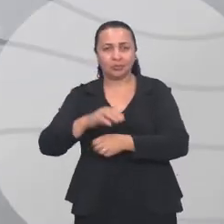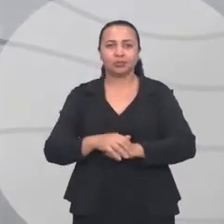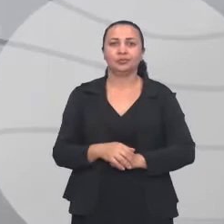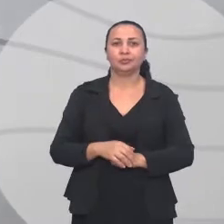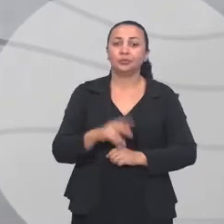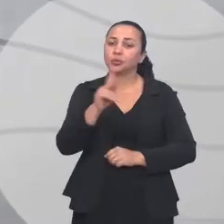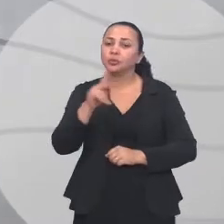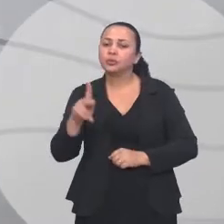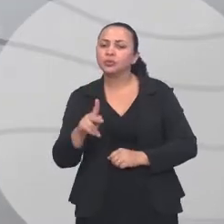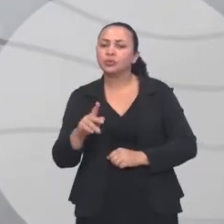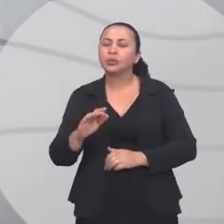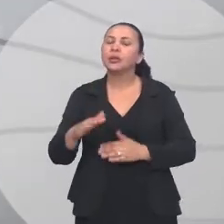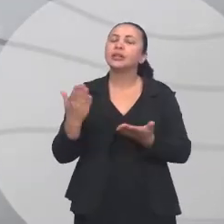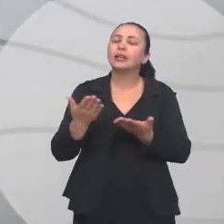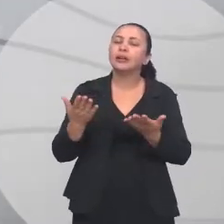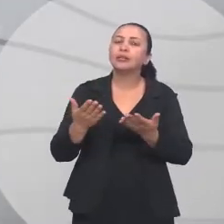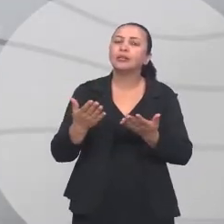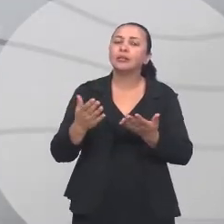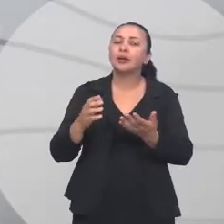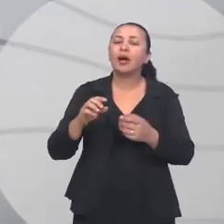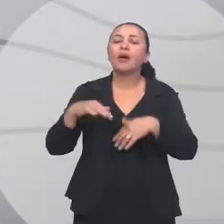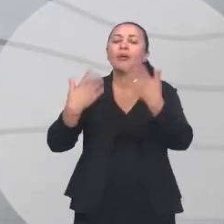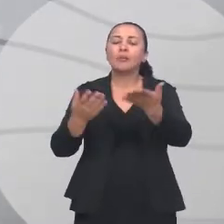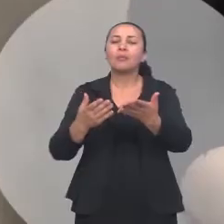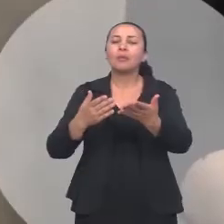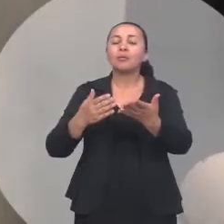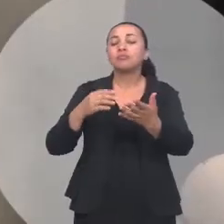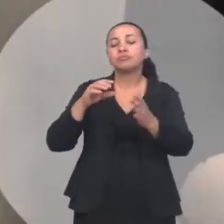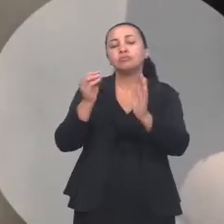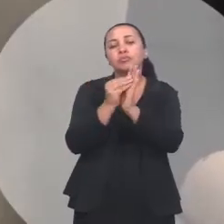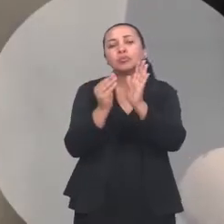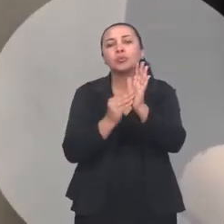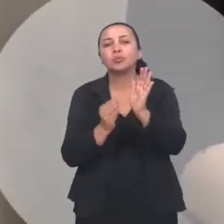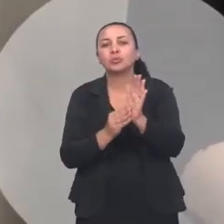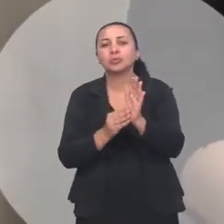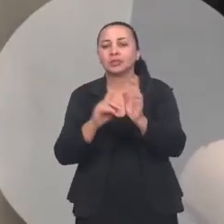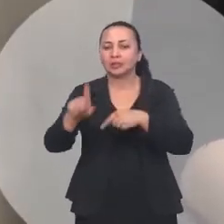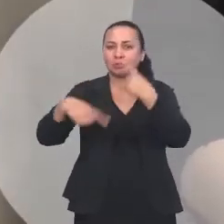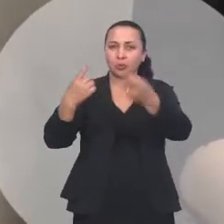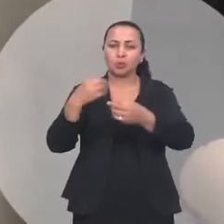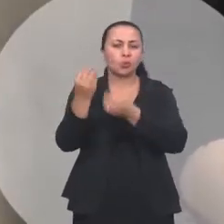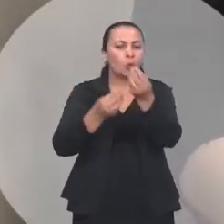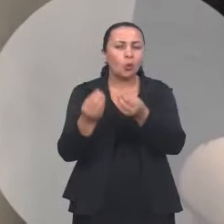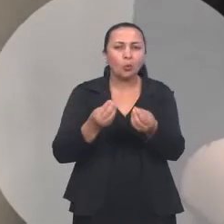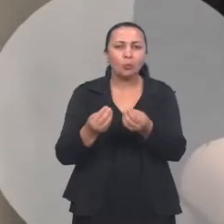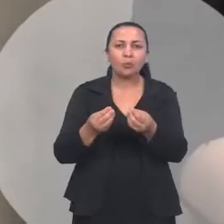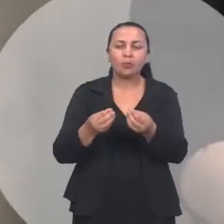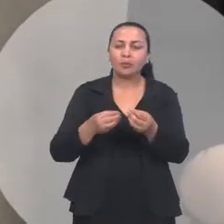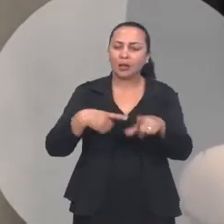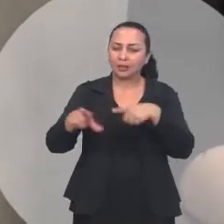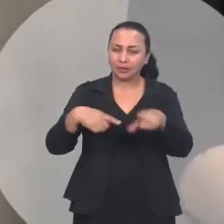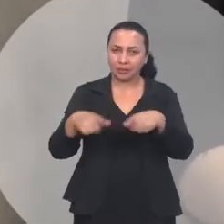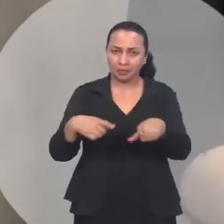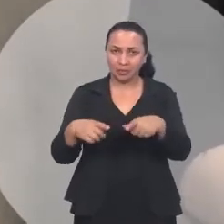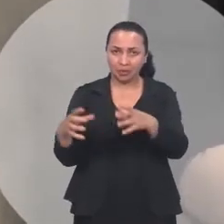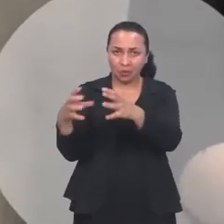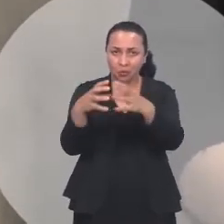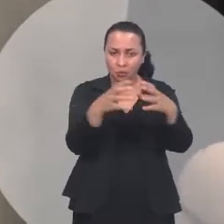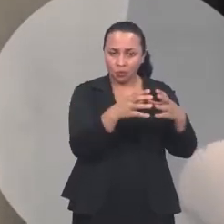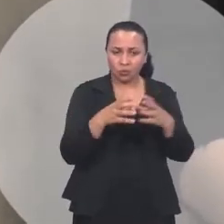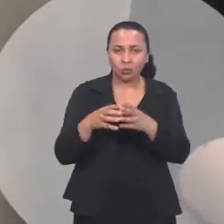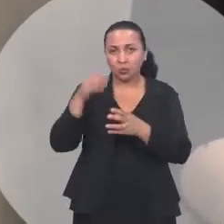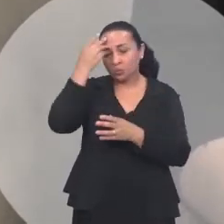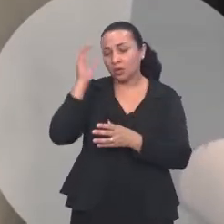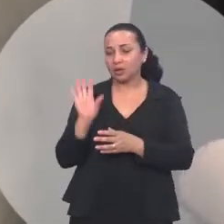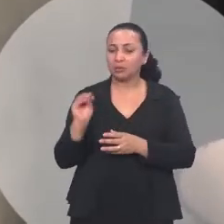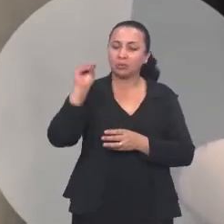uma professora e a partir dessa definição quais são os próximos passos como será definido os trabalhos desses